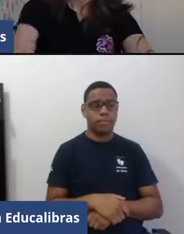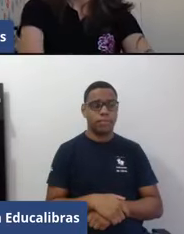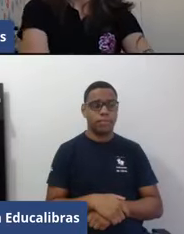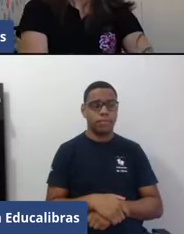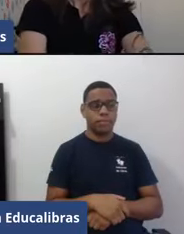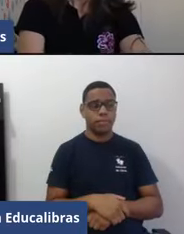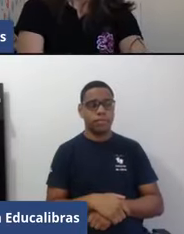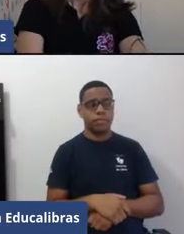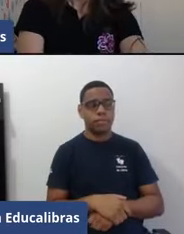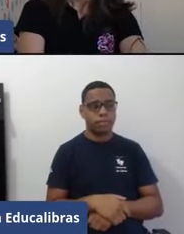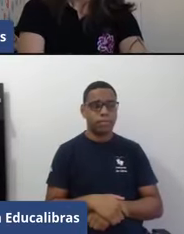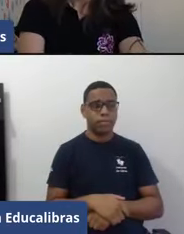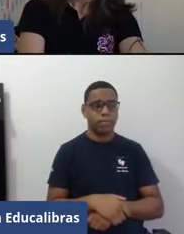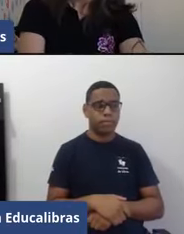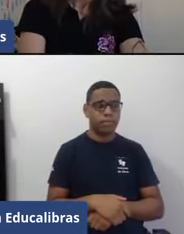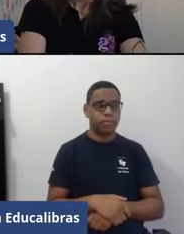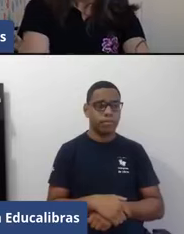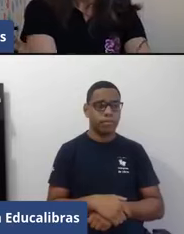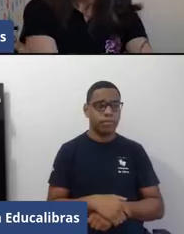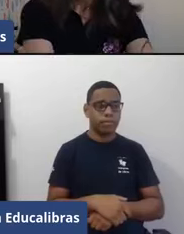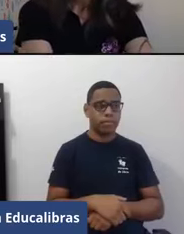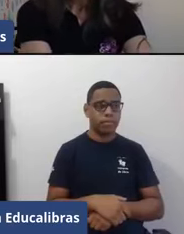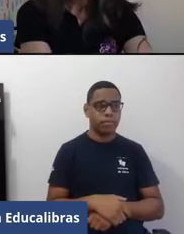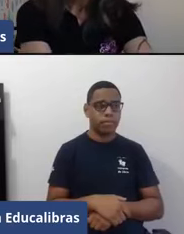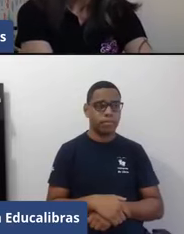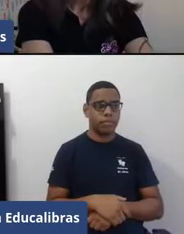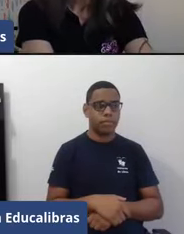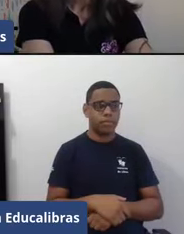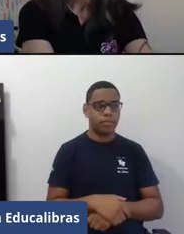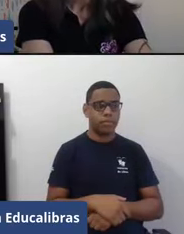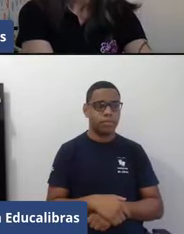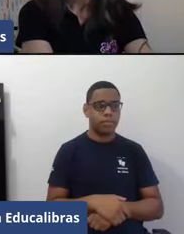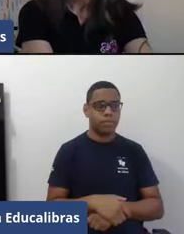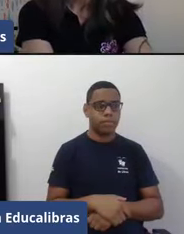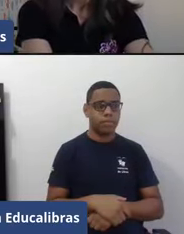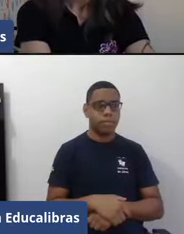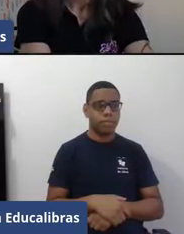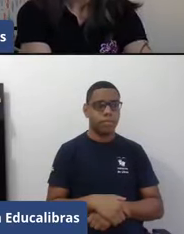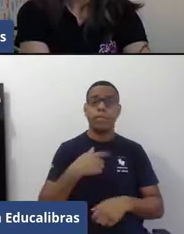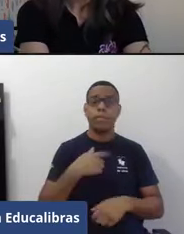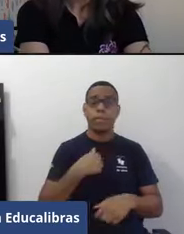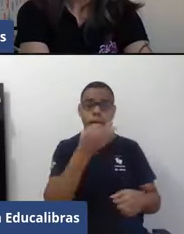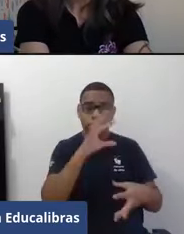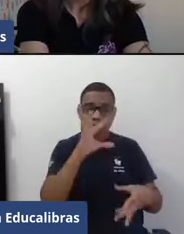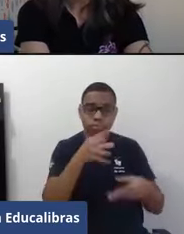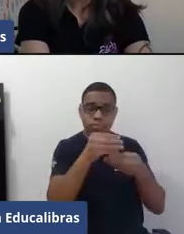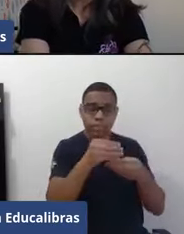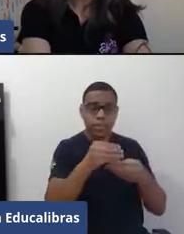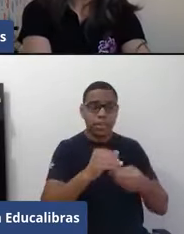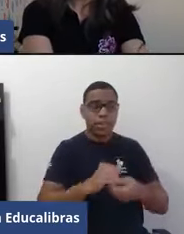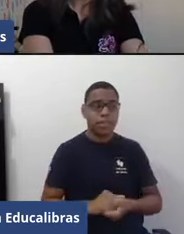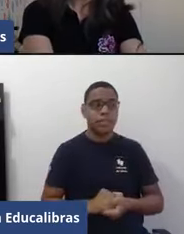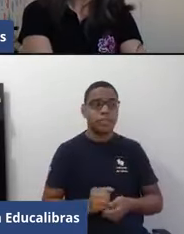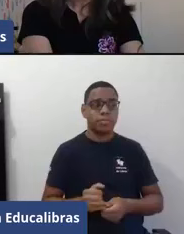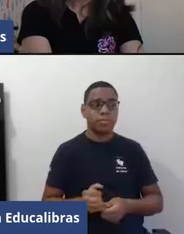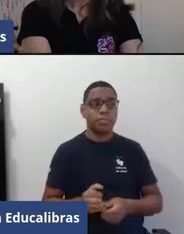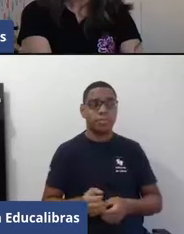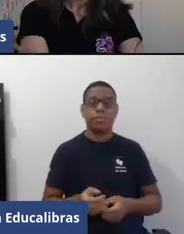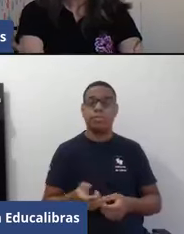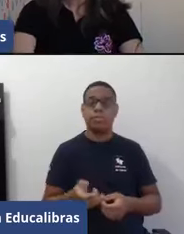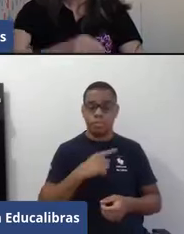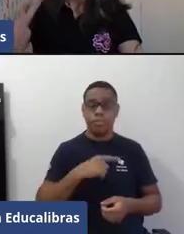isso. Eu até, se me permite complementar isso, que assim, essa posição da gestionista é